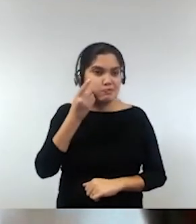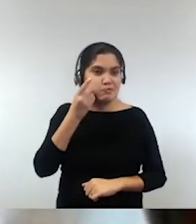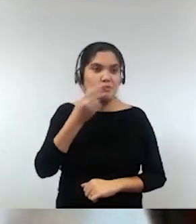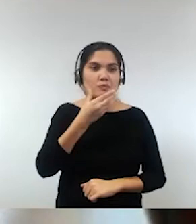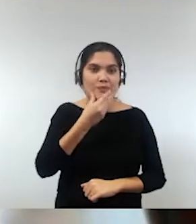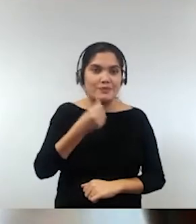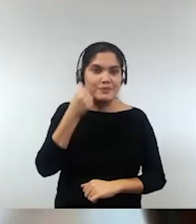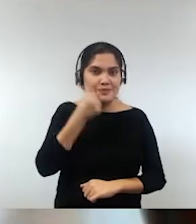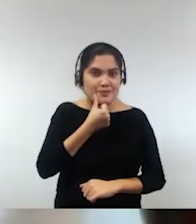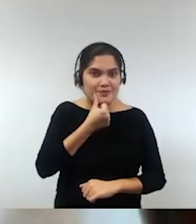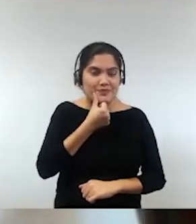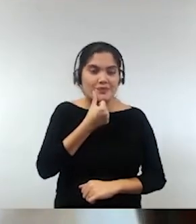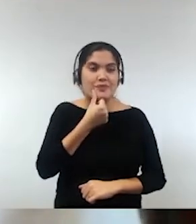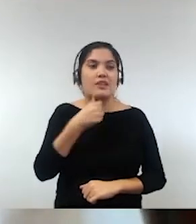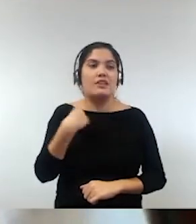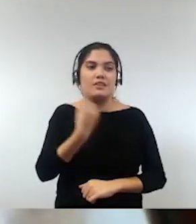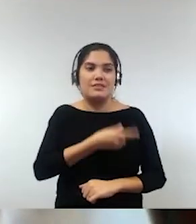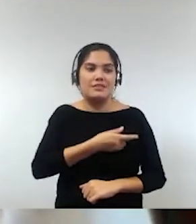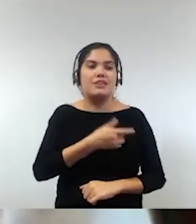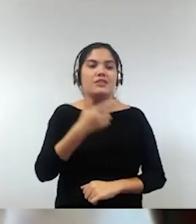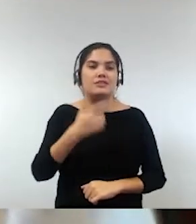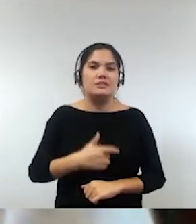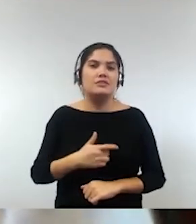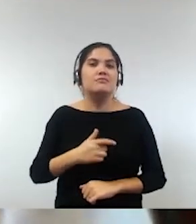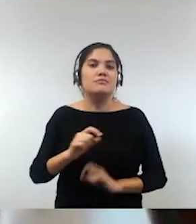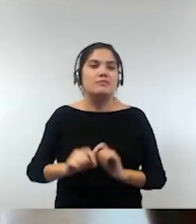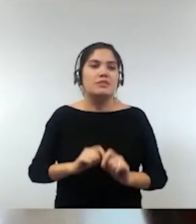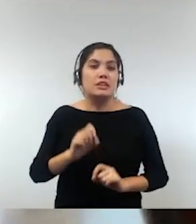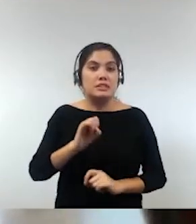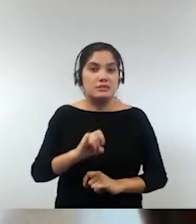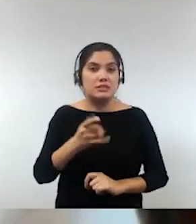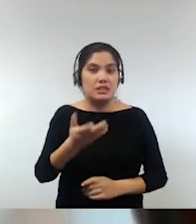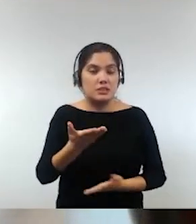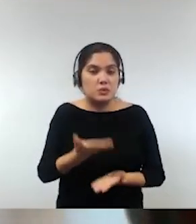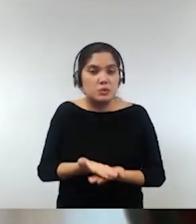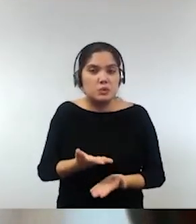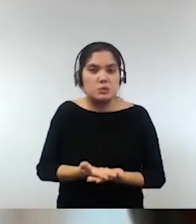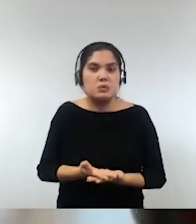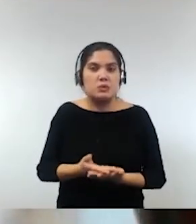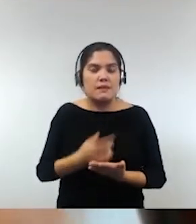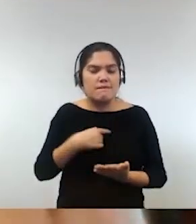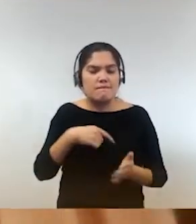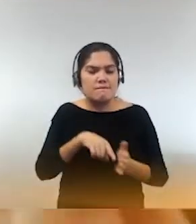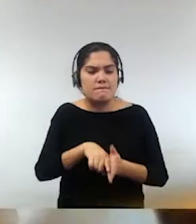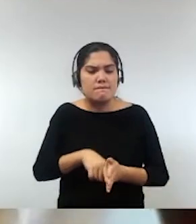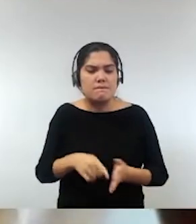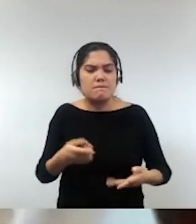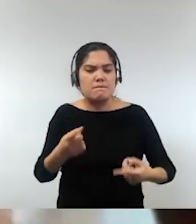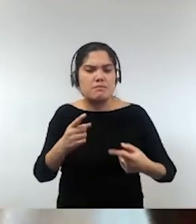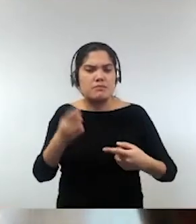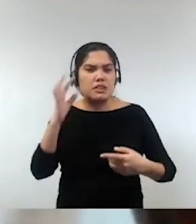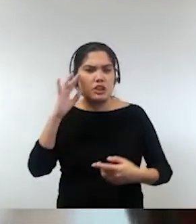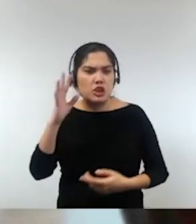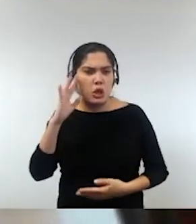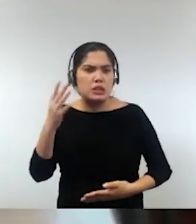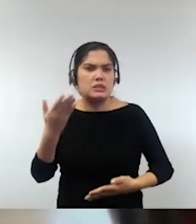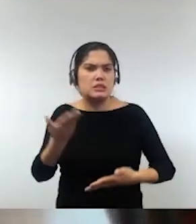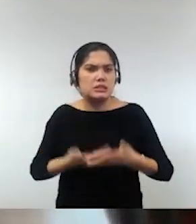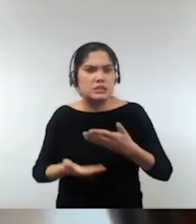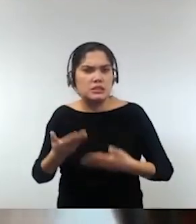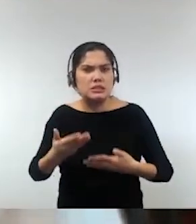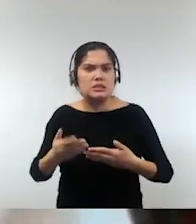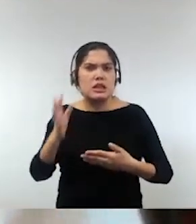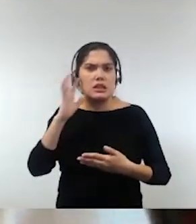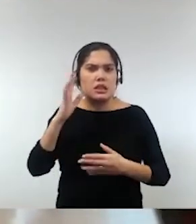advogado. Criados que somos para a beligerância, sequer estudando o conflito, a sua teoria, a teoria